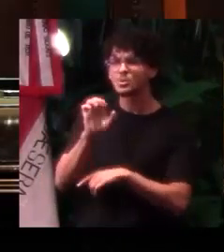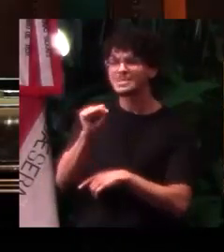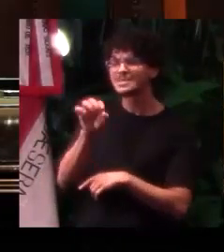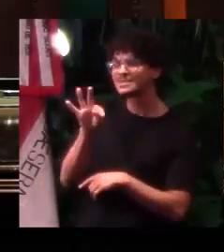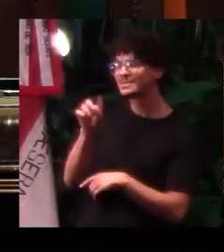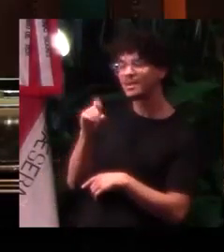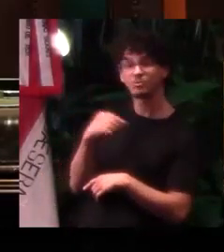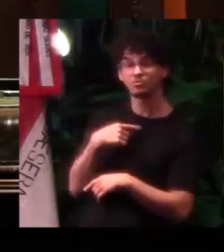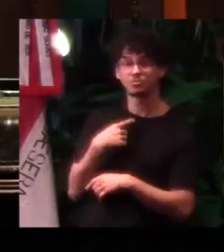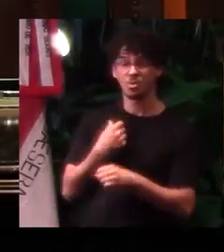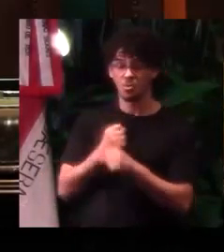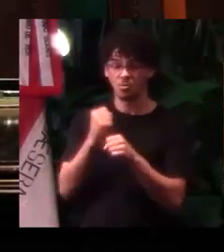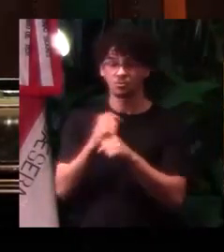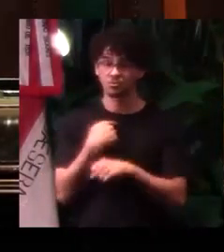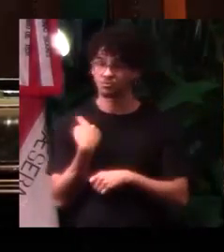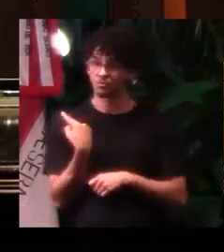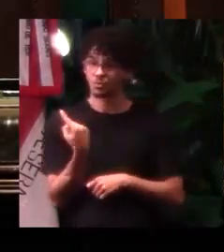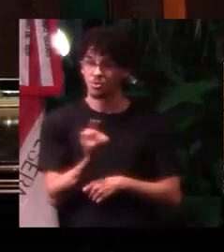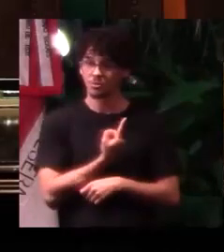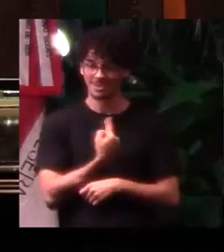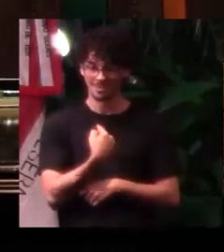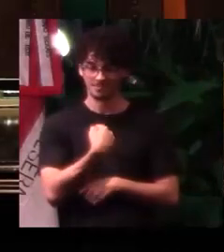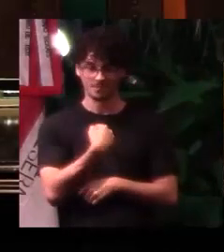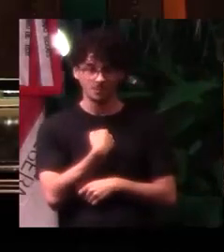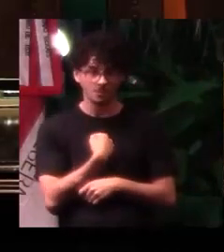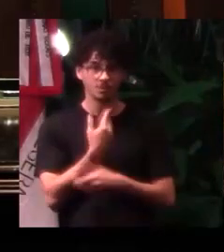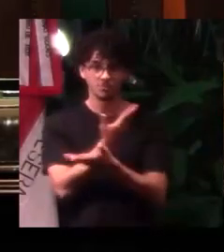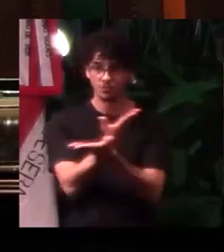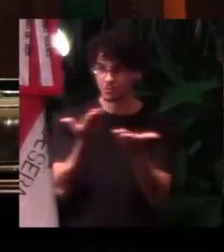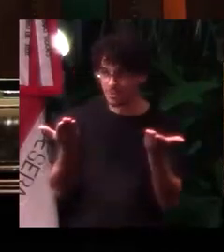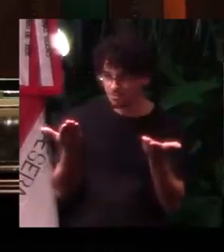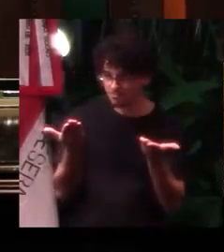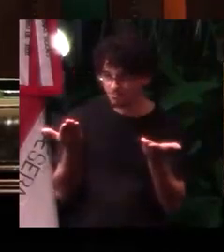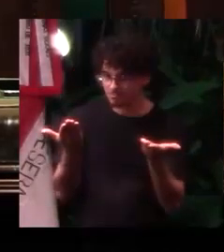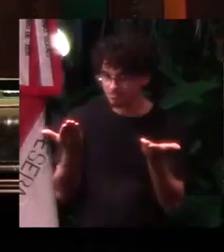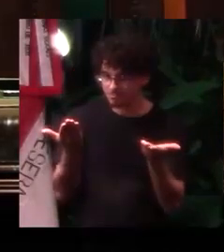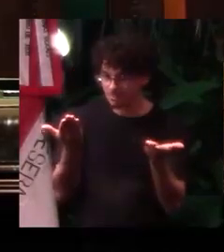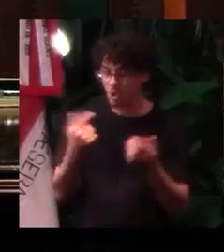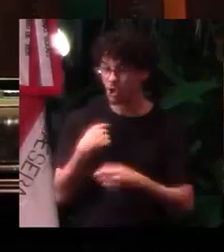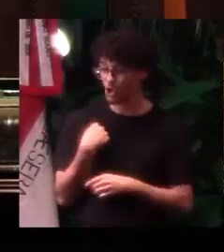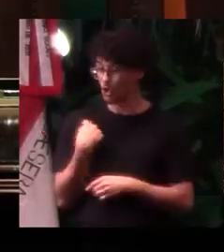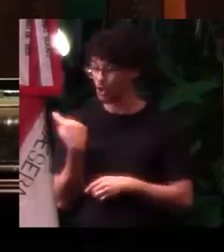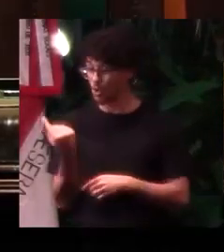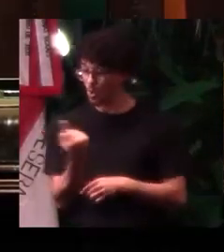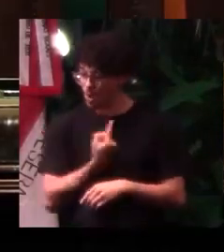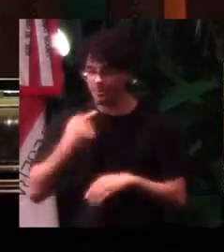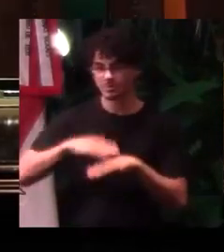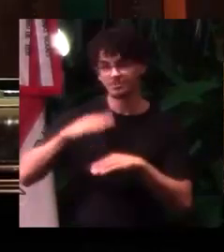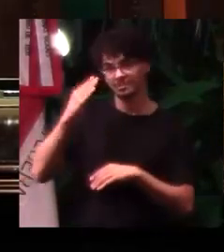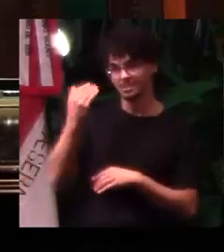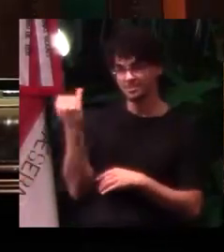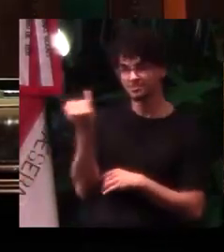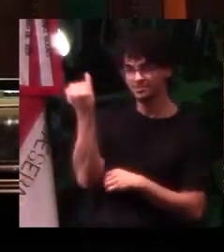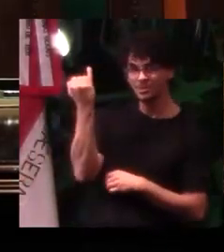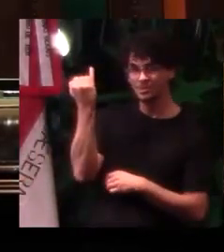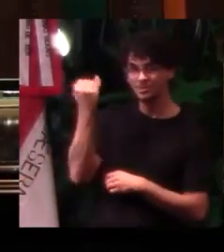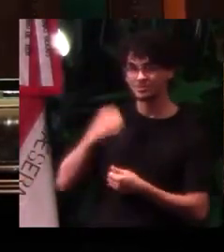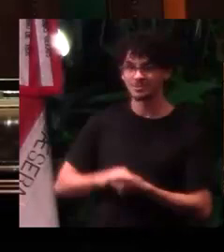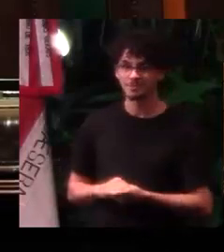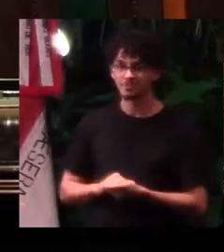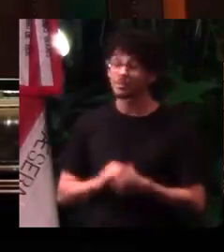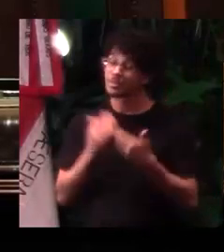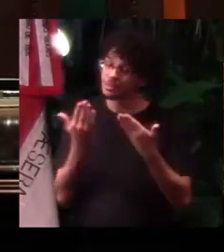cada um. É a ideia contratualista, não é? Nós somos, no fundo, mais importantes. E,